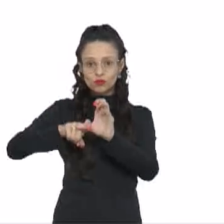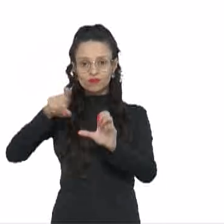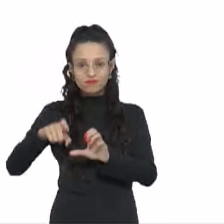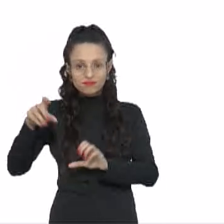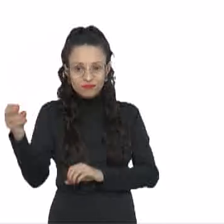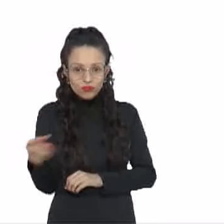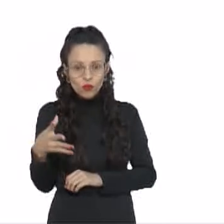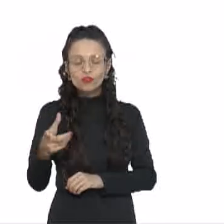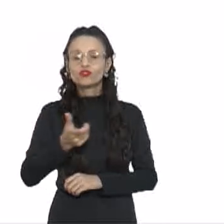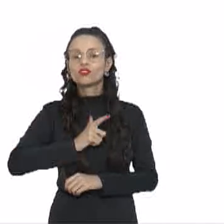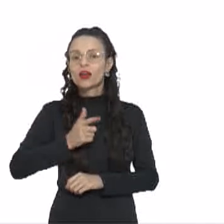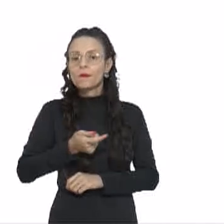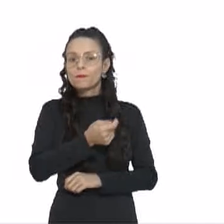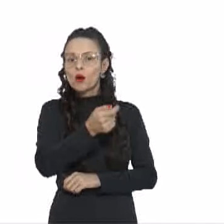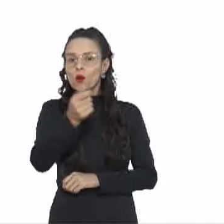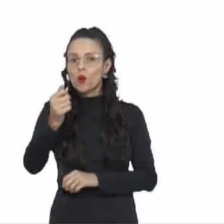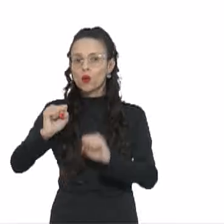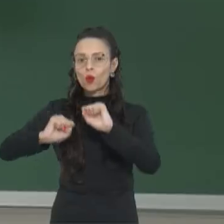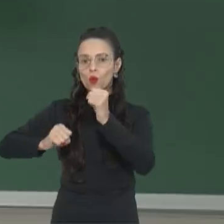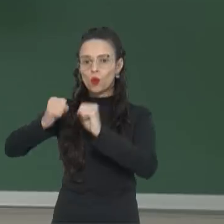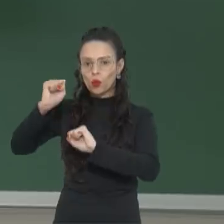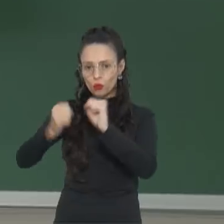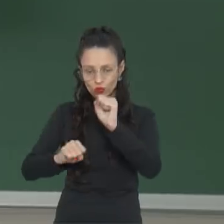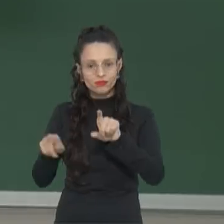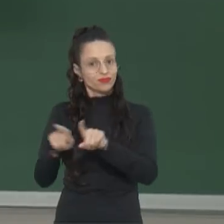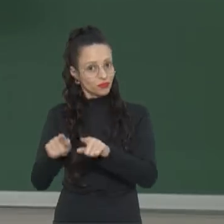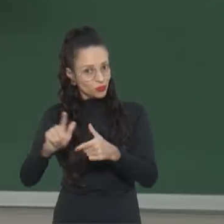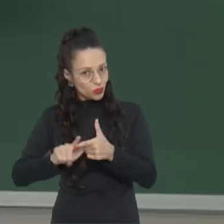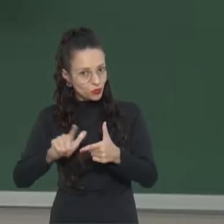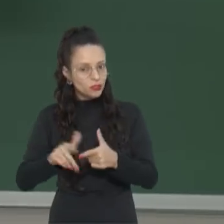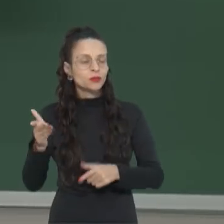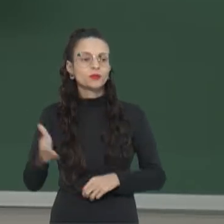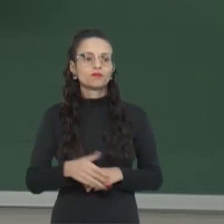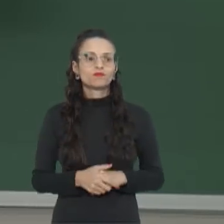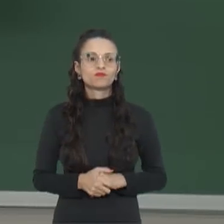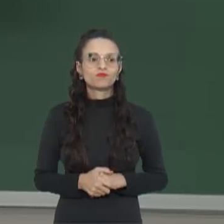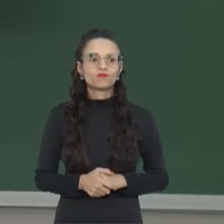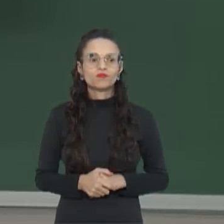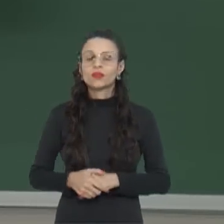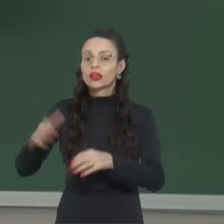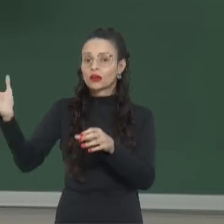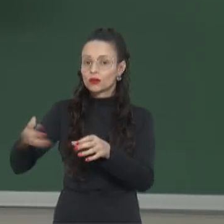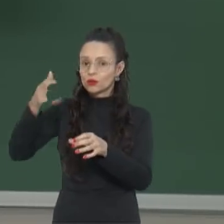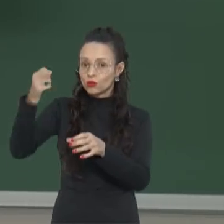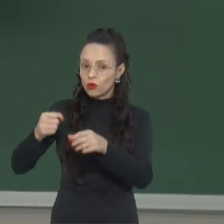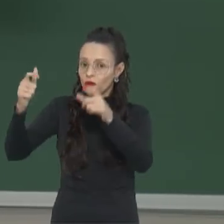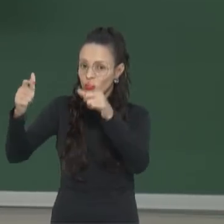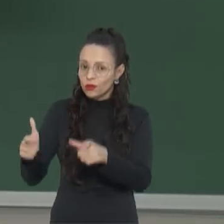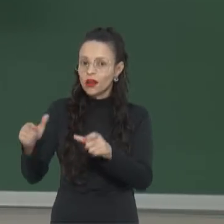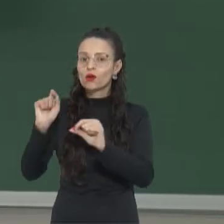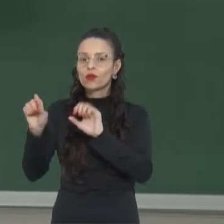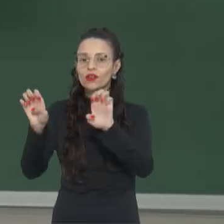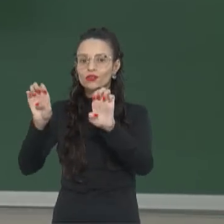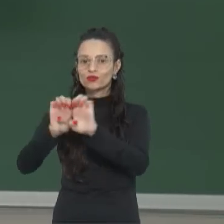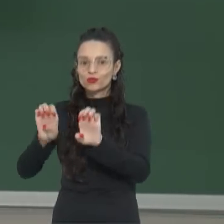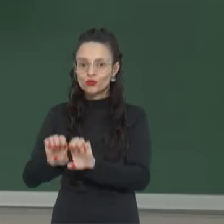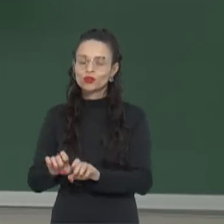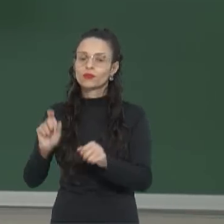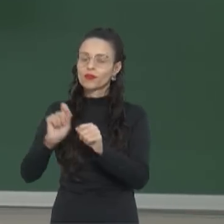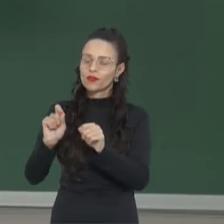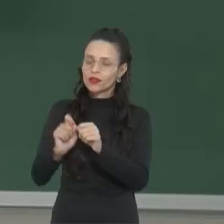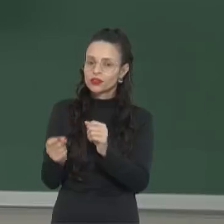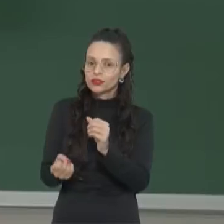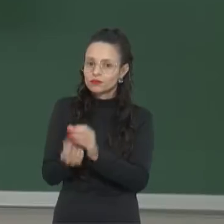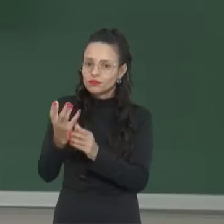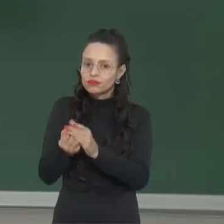tinham poucas indústrias, mais um problema então. As colônias foram estruturadas para produzir